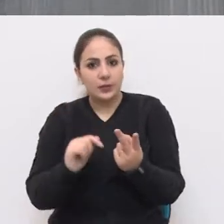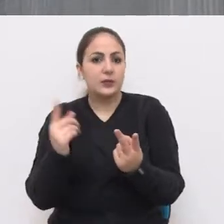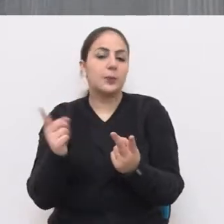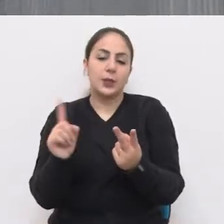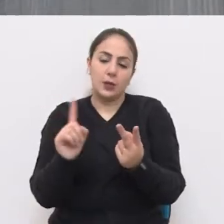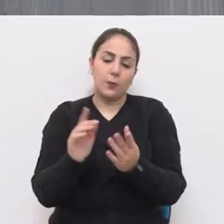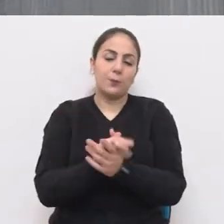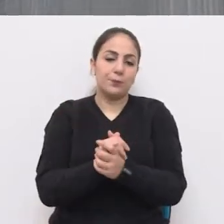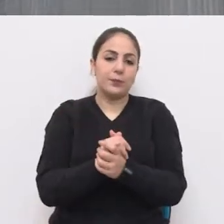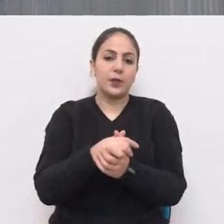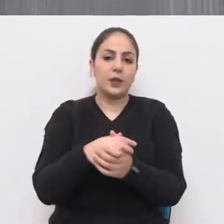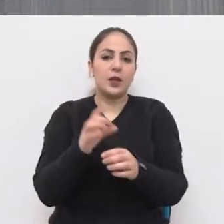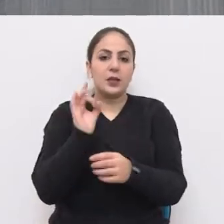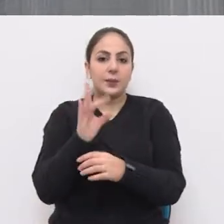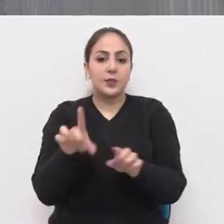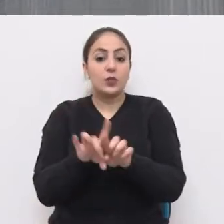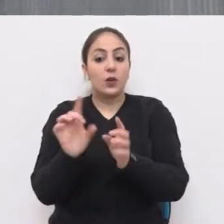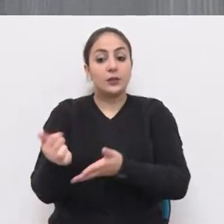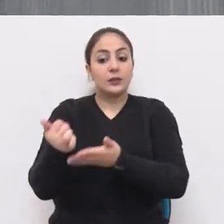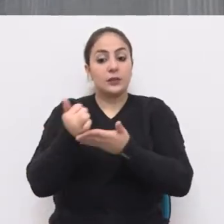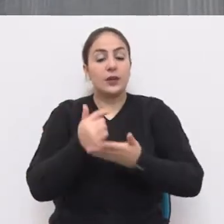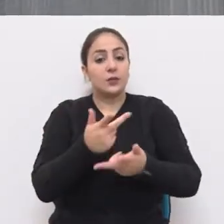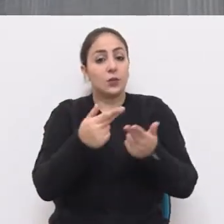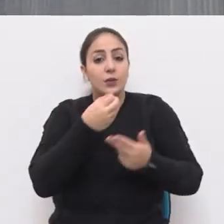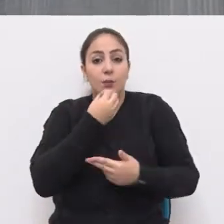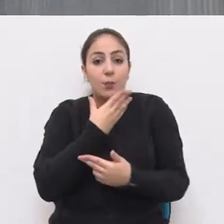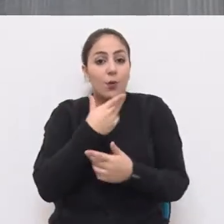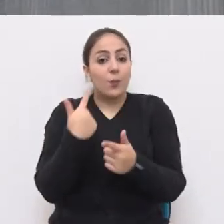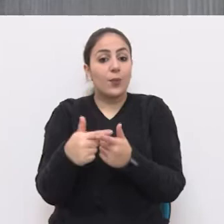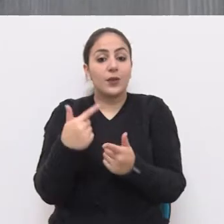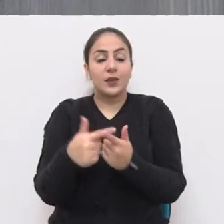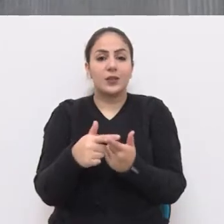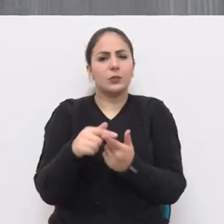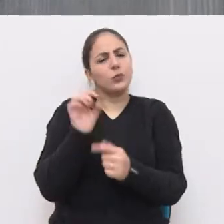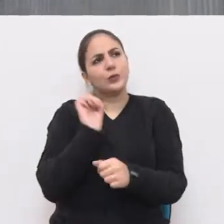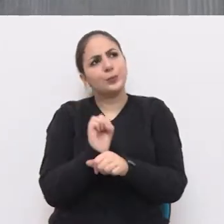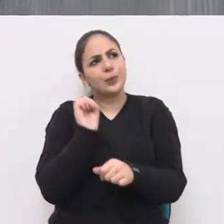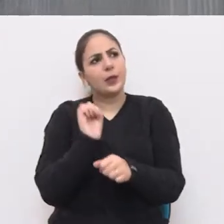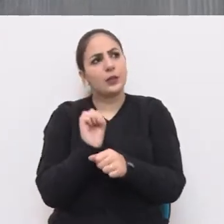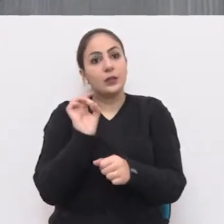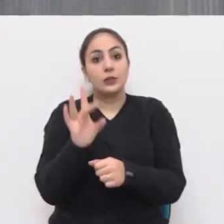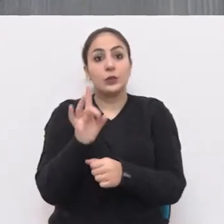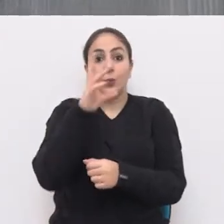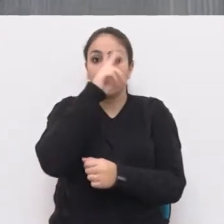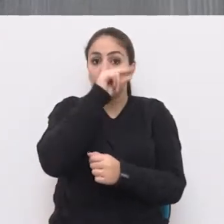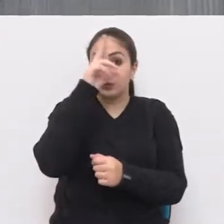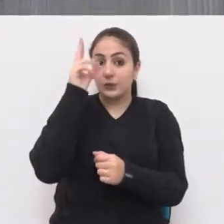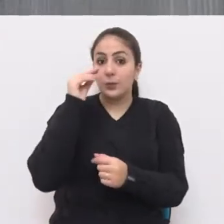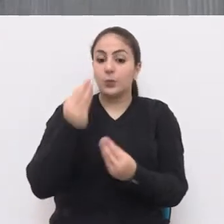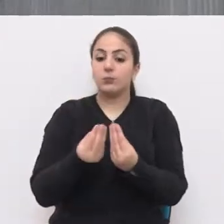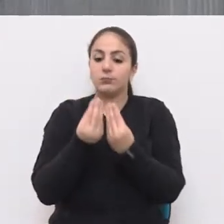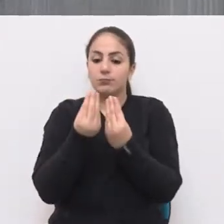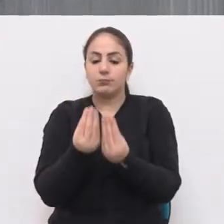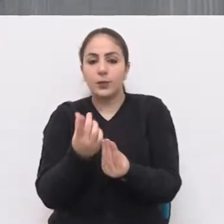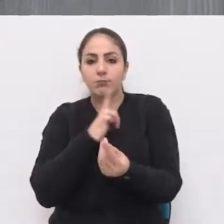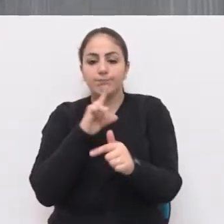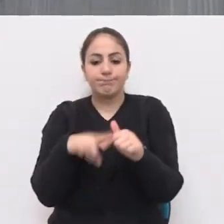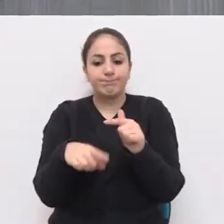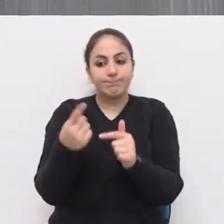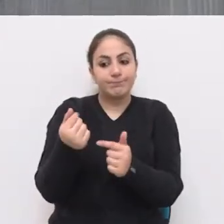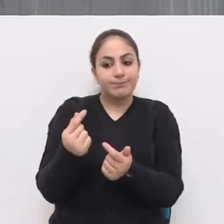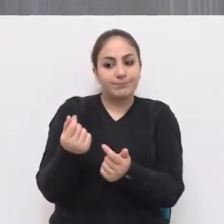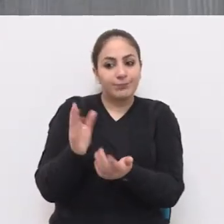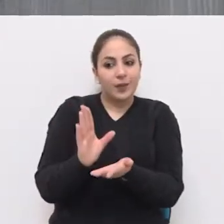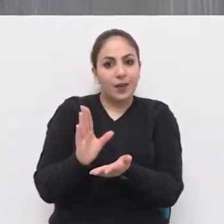Então, só vai trazer benefício, porque tu não vai ficar esperando só pelo poder público, tu vai ter recursos para